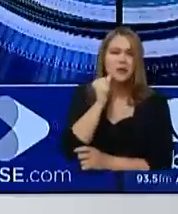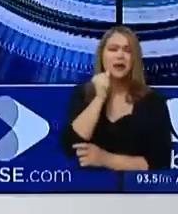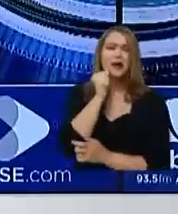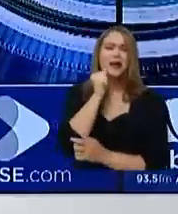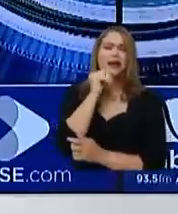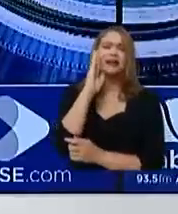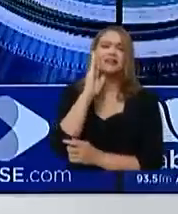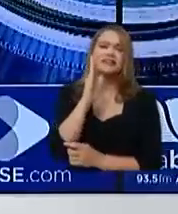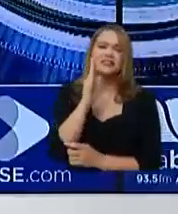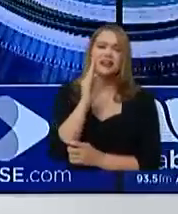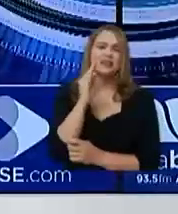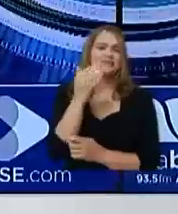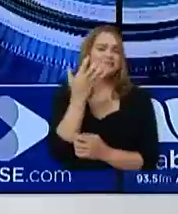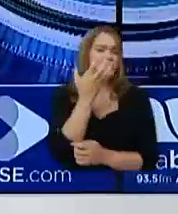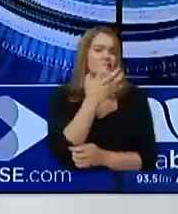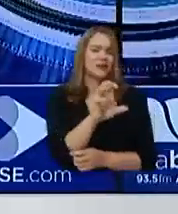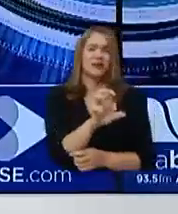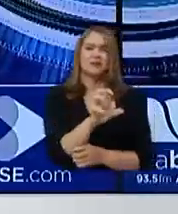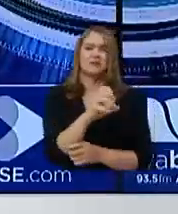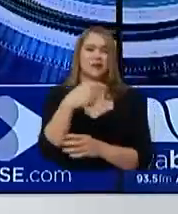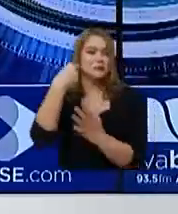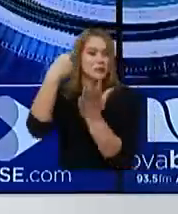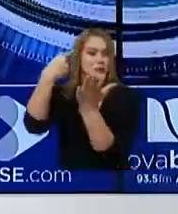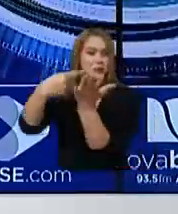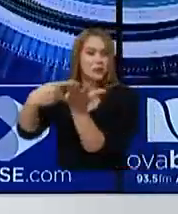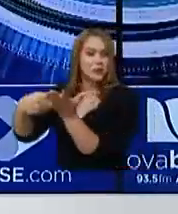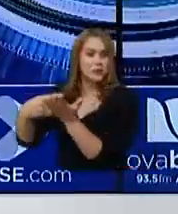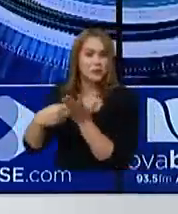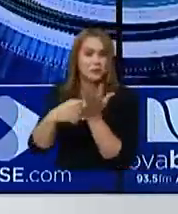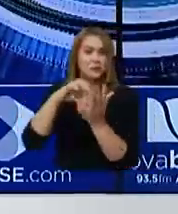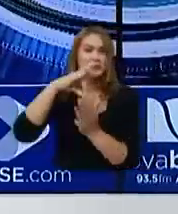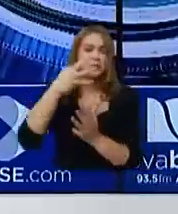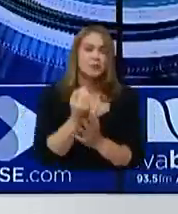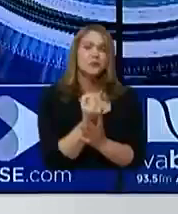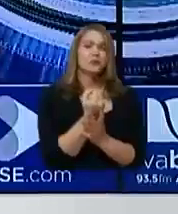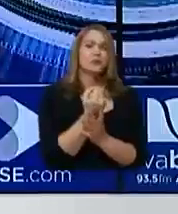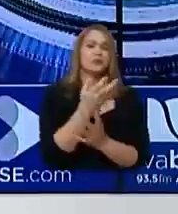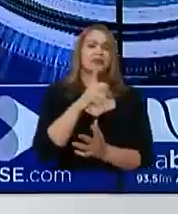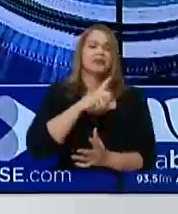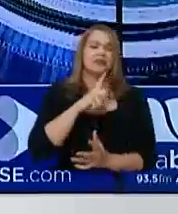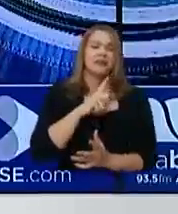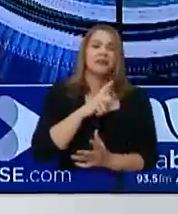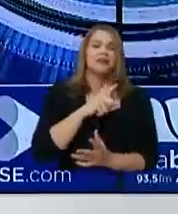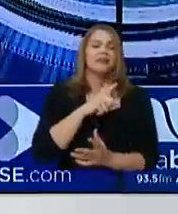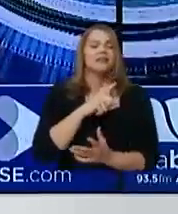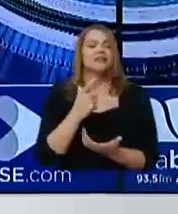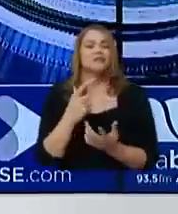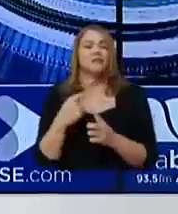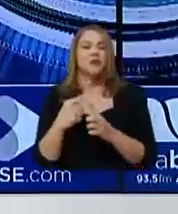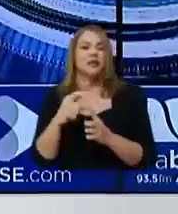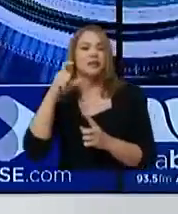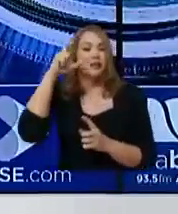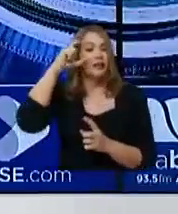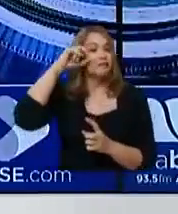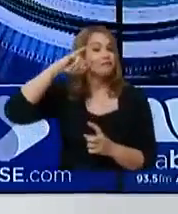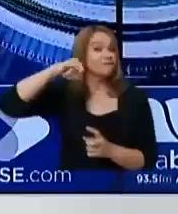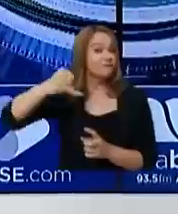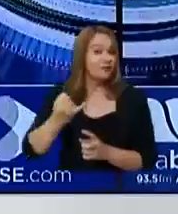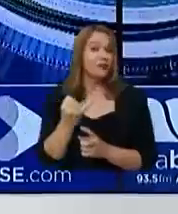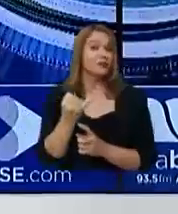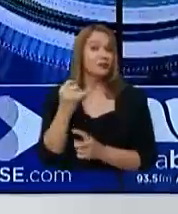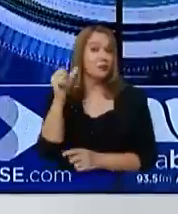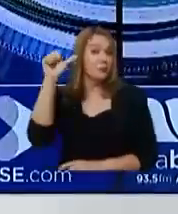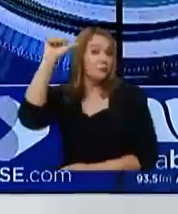que você compôs o acordão que envolveu além do seu apoiador Jackson Barreto pior governador